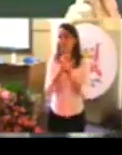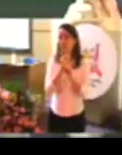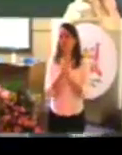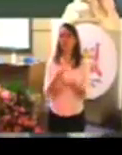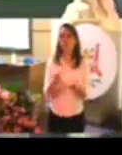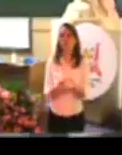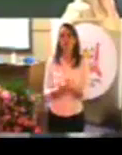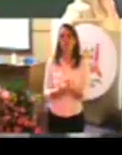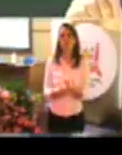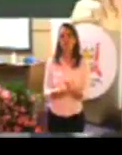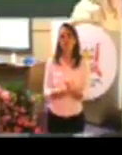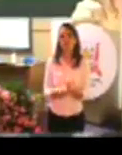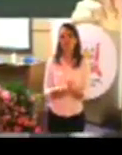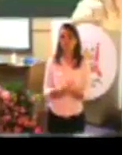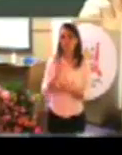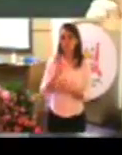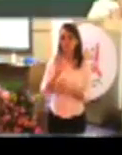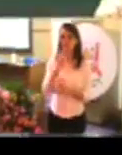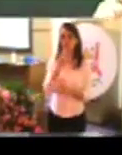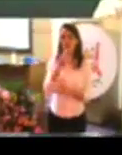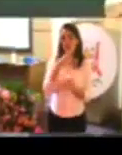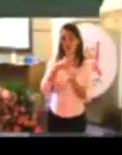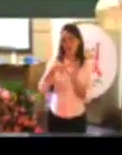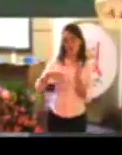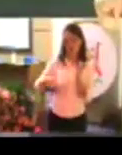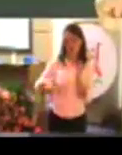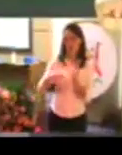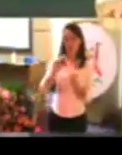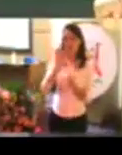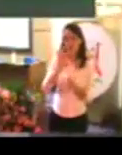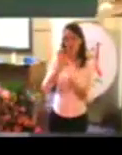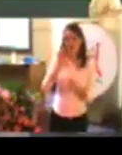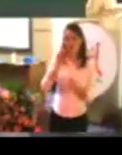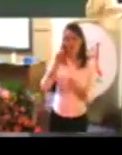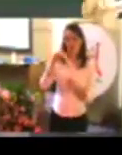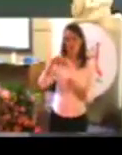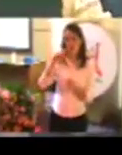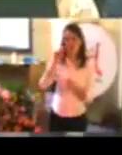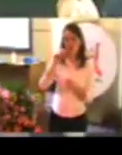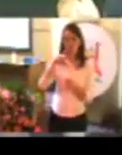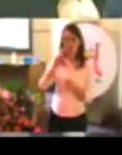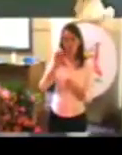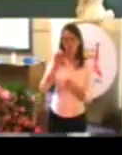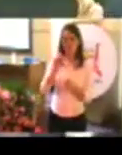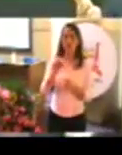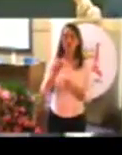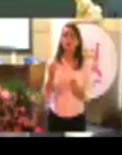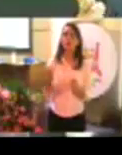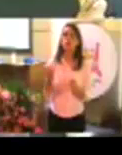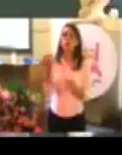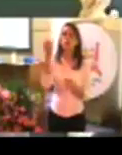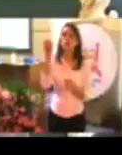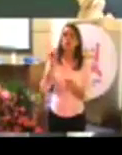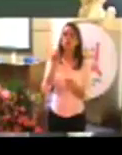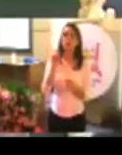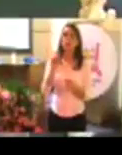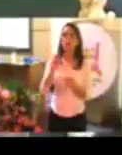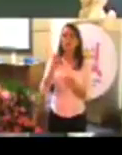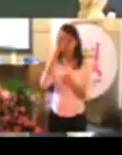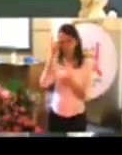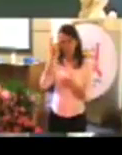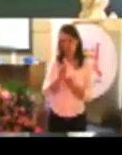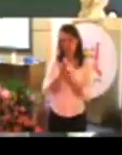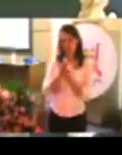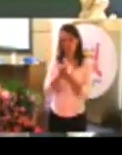Mas o Fernando Pessoa tem um poema que chama-se Mar Português, em que ele enaltece justamente isso, os navegantes